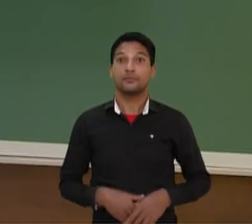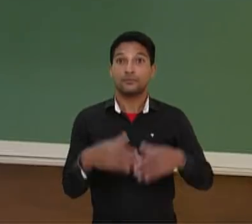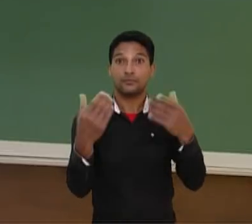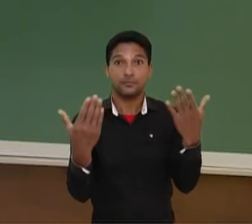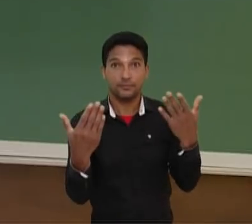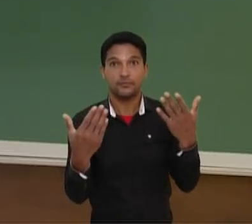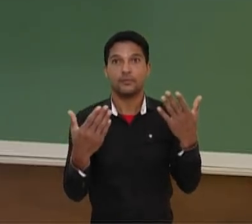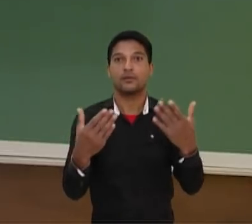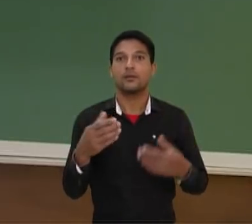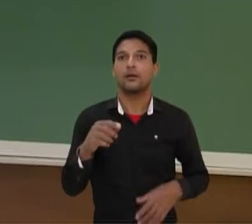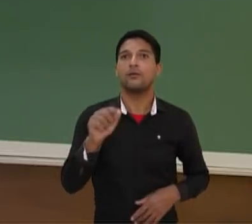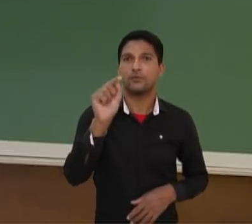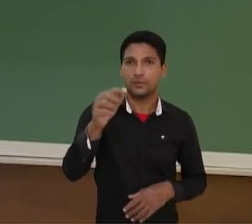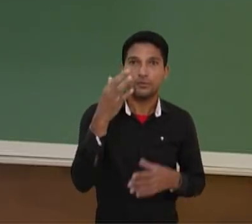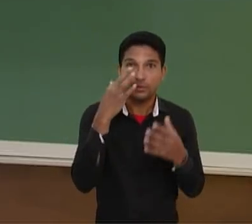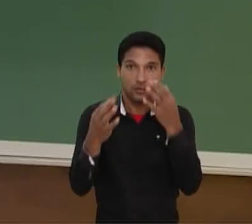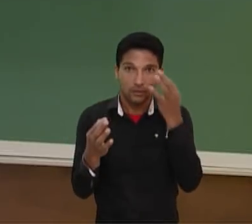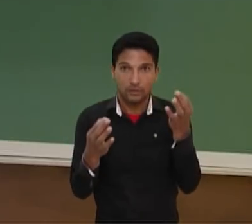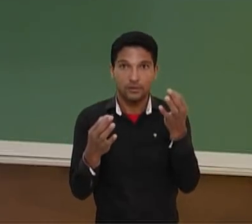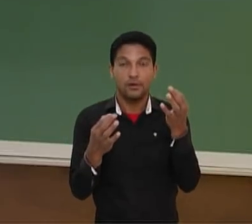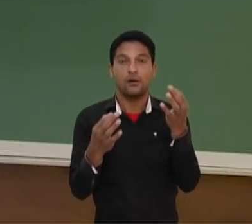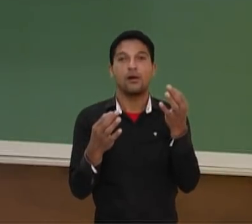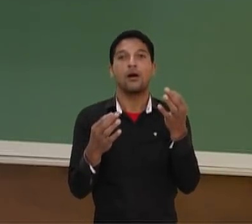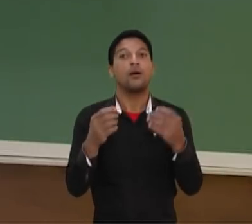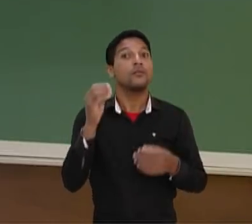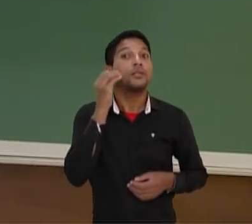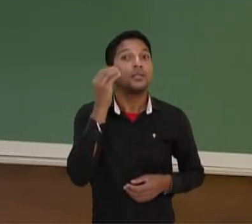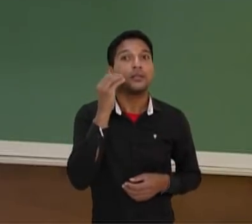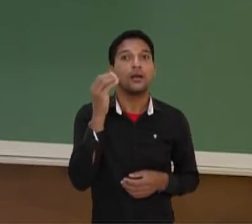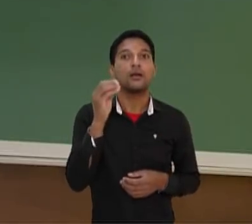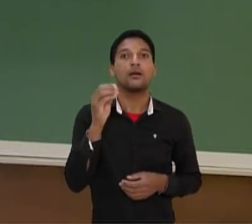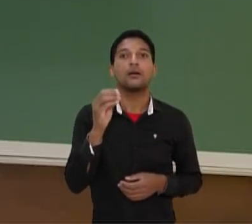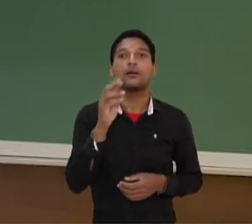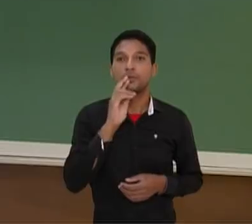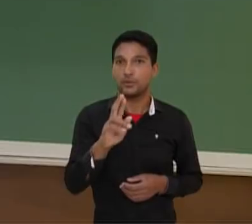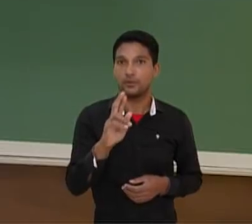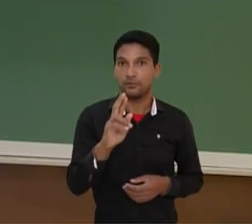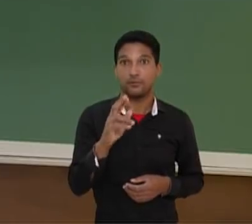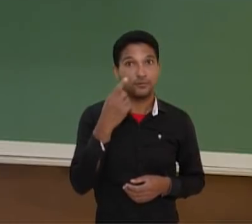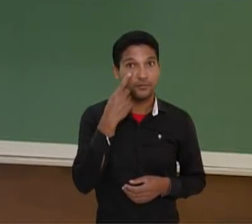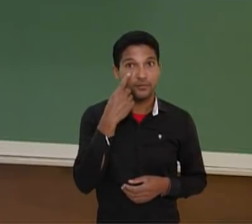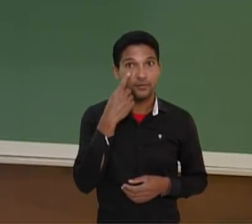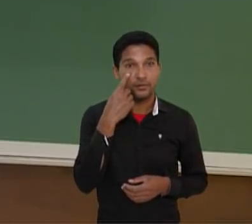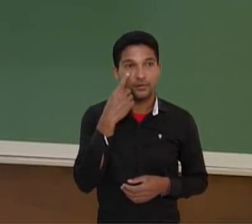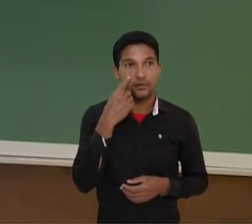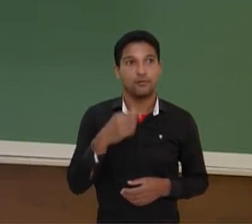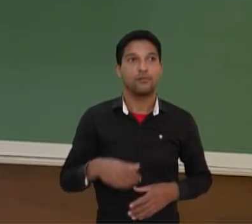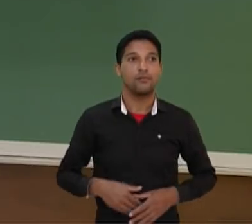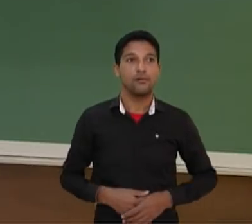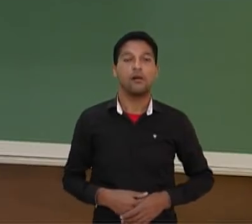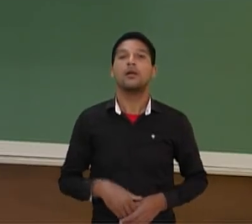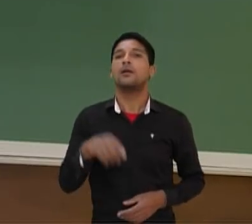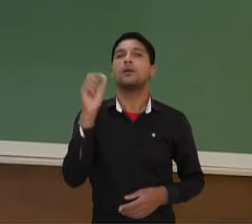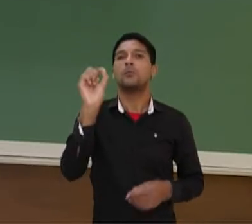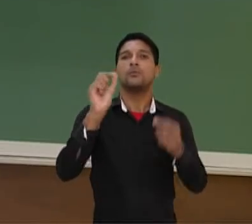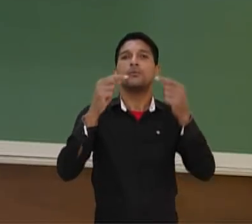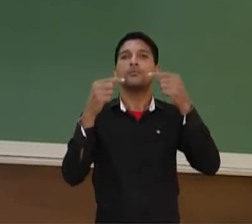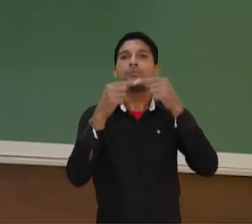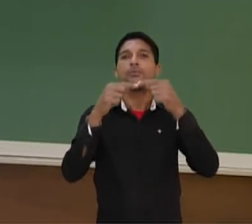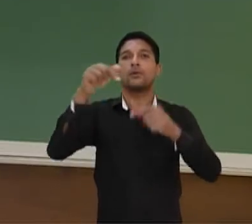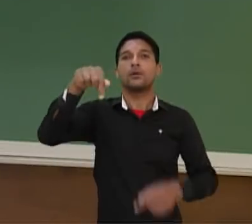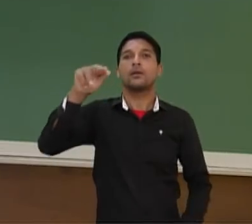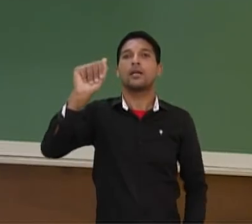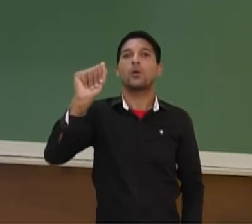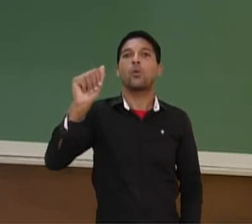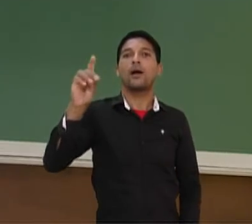Então, como eu disse, se você prestou atenção no que eu falei por último, esse quiz aqui ficou bem rapidinho, né? Dá uma olhada lá comigo. Quem que é o quadrilátero